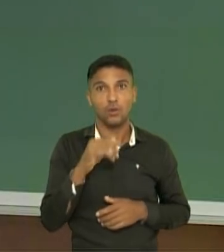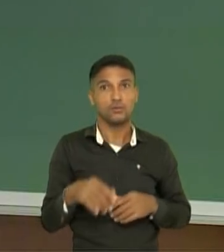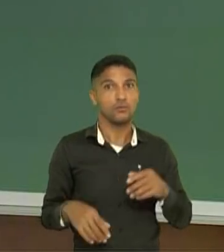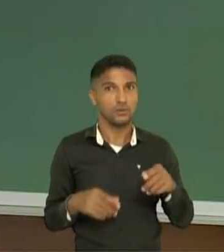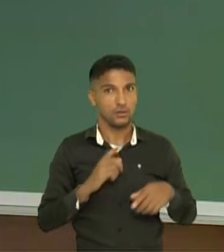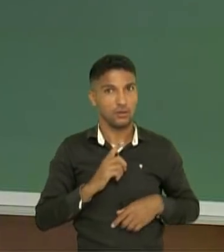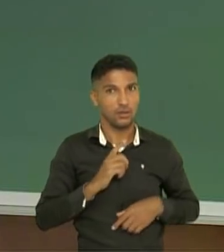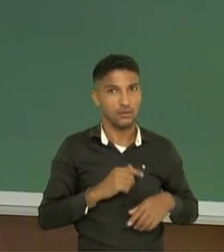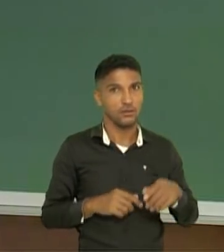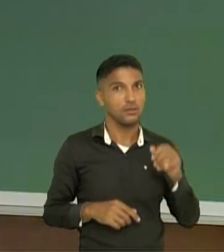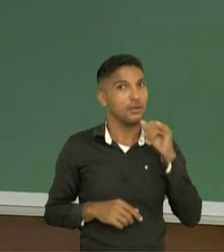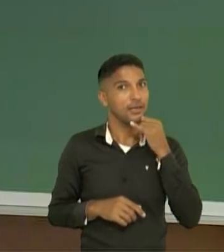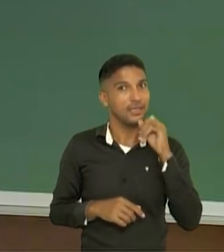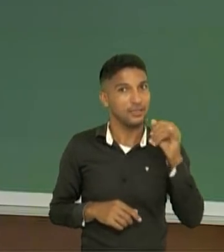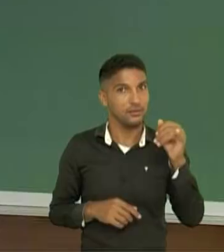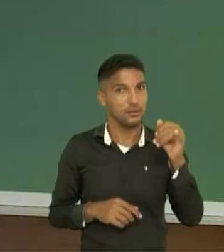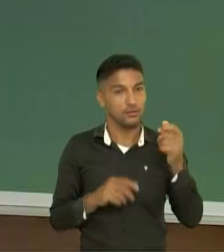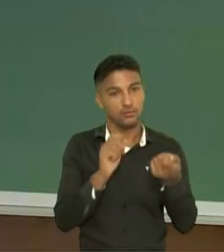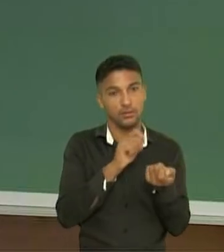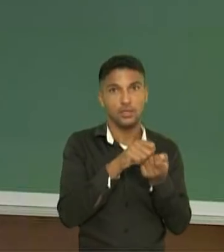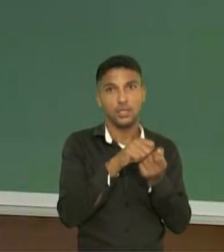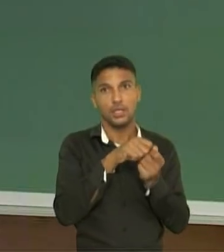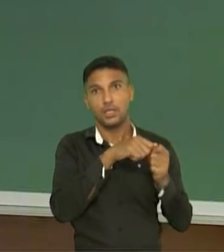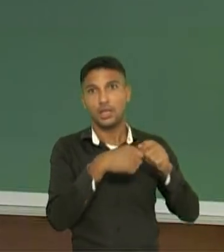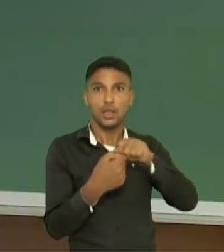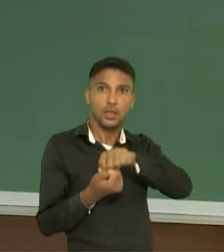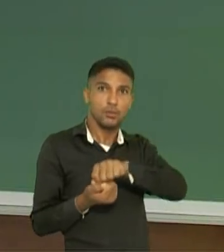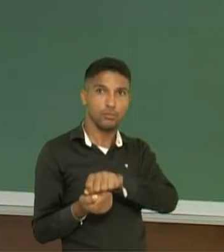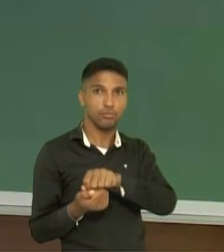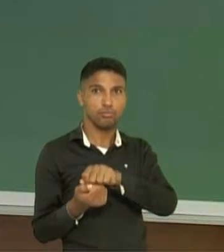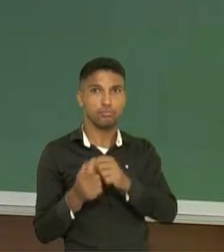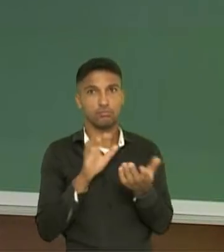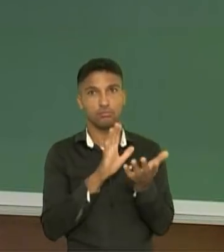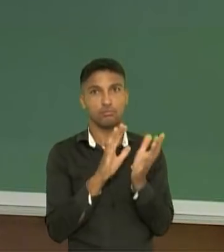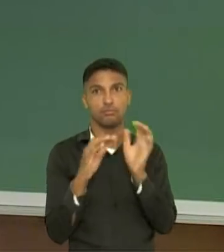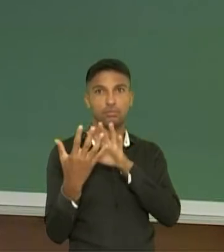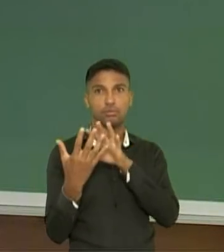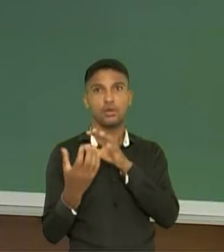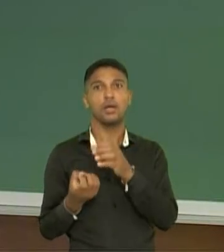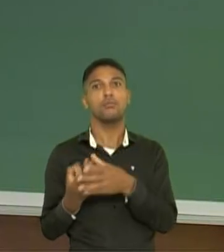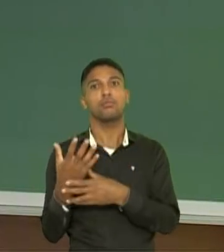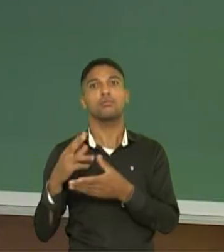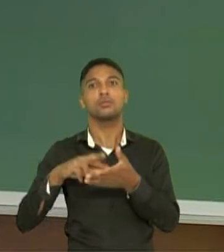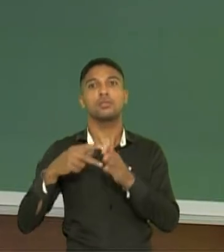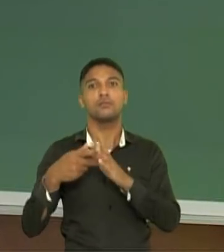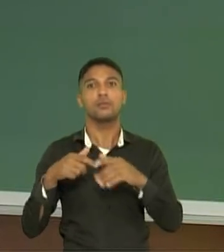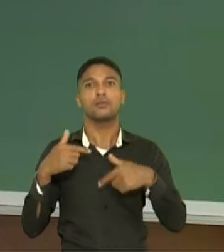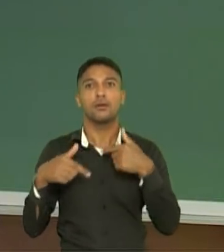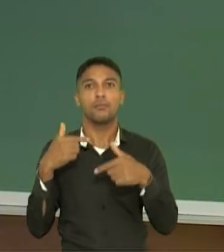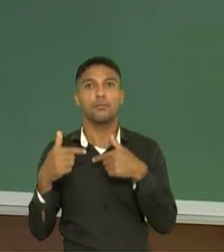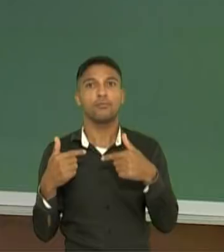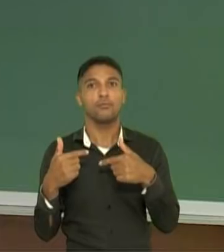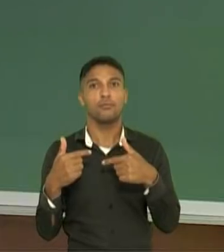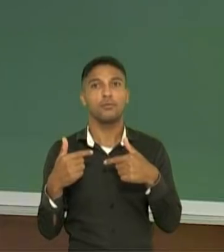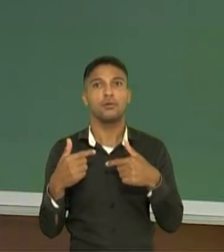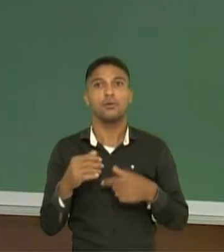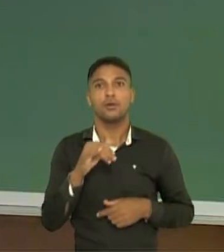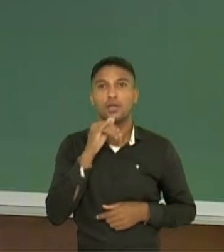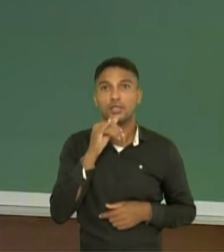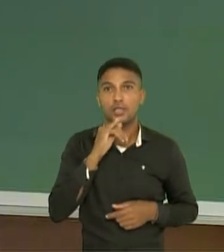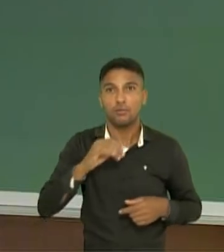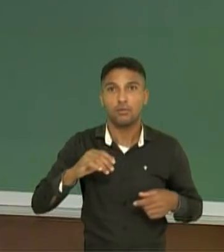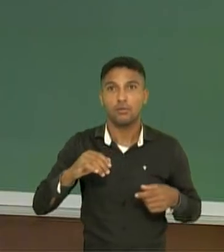energia, certo? Toda vez que você converte, faz uma transformação de energia, você está realizando um trabalho. No caso, a gente pode falar um trabalho de uma